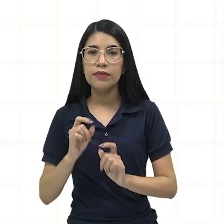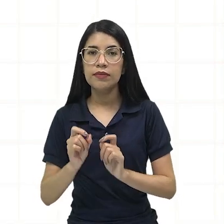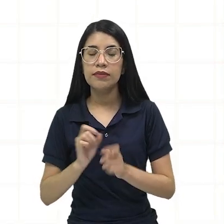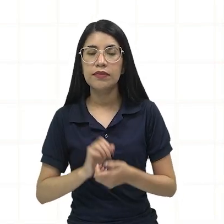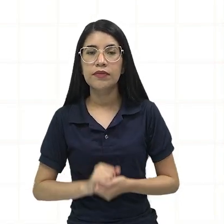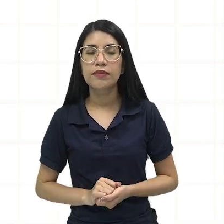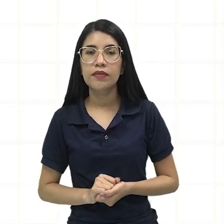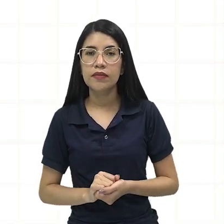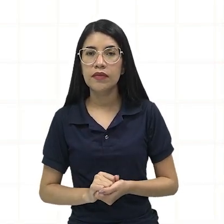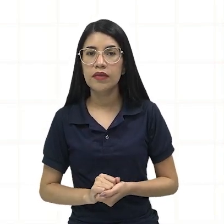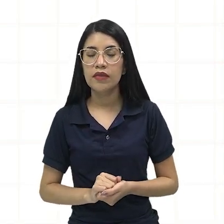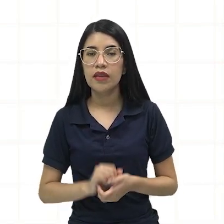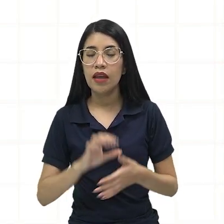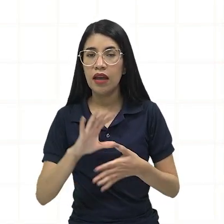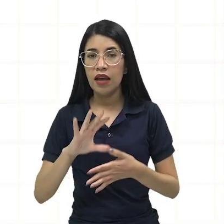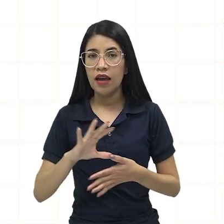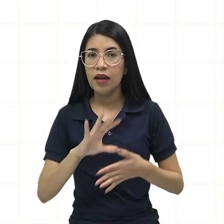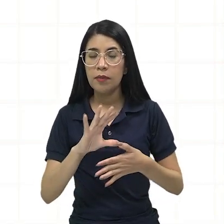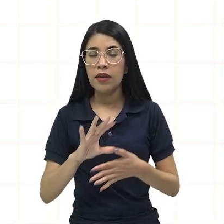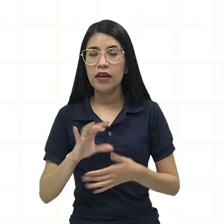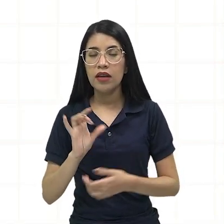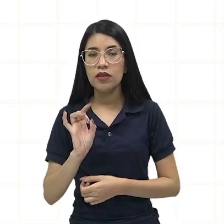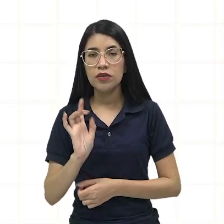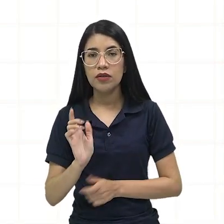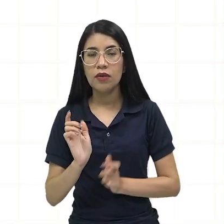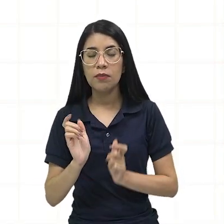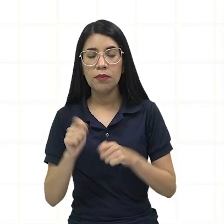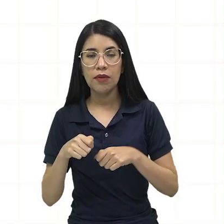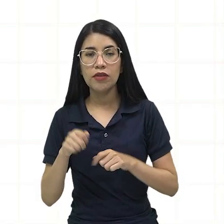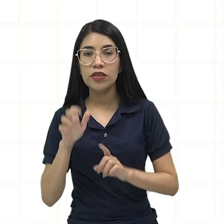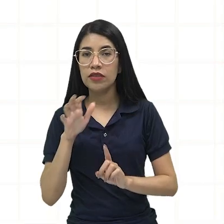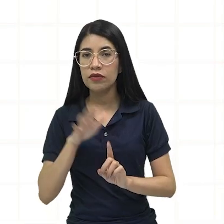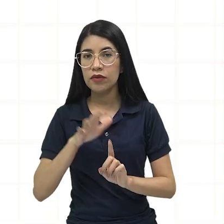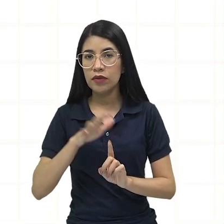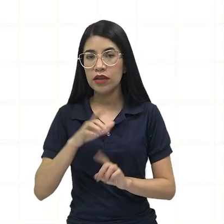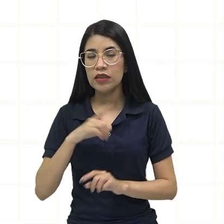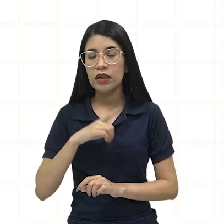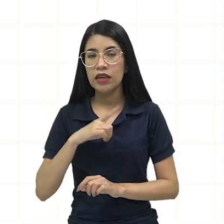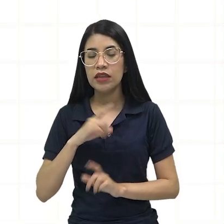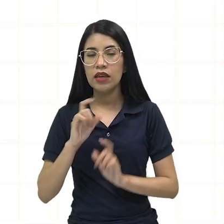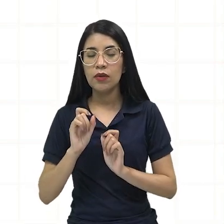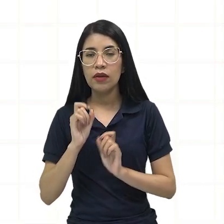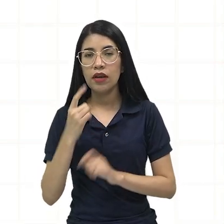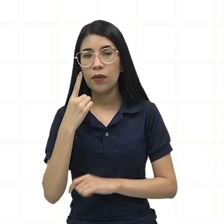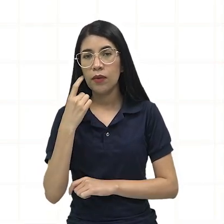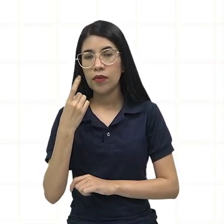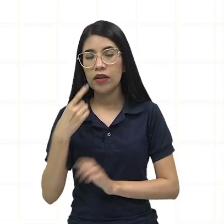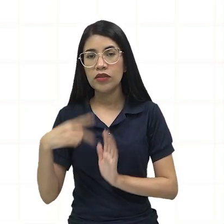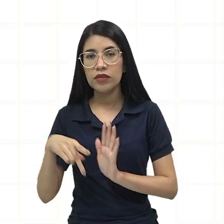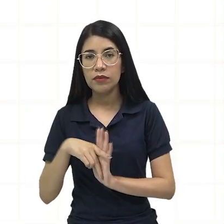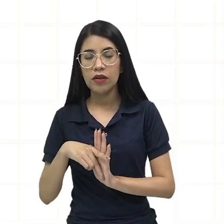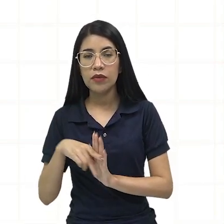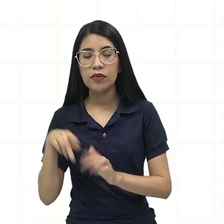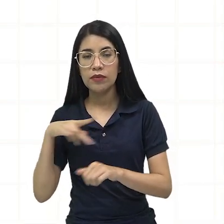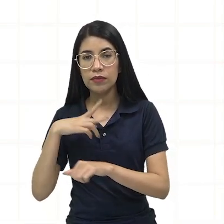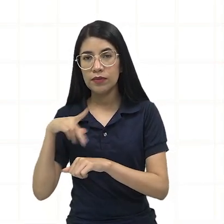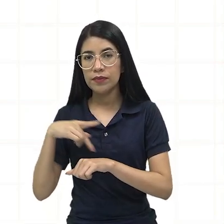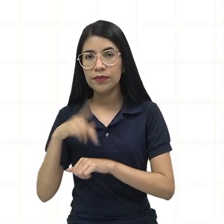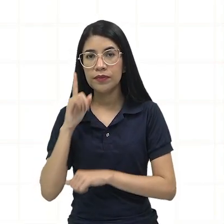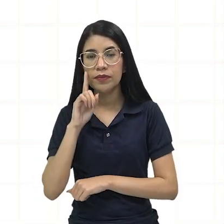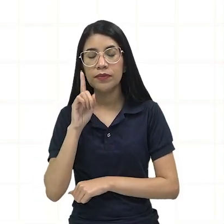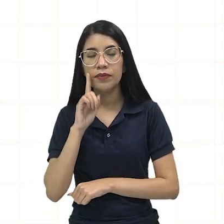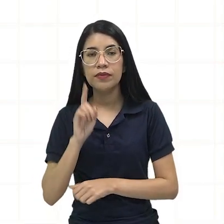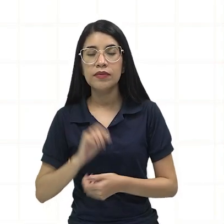significa que a América deveria ser apenas influenciada por interesse dos Estados